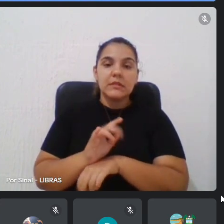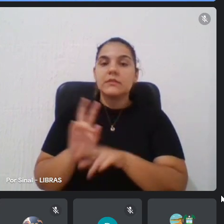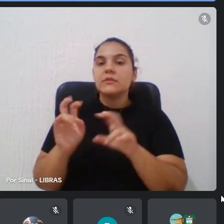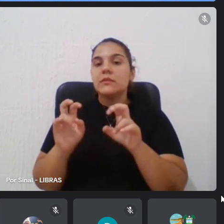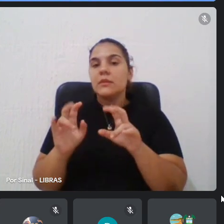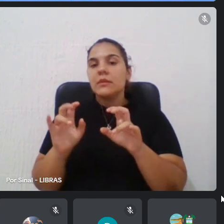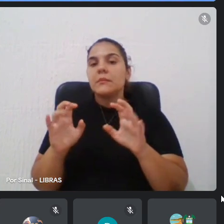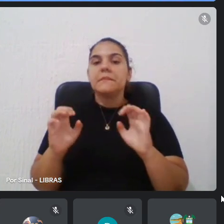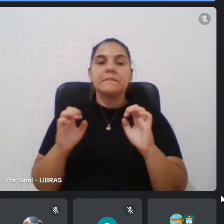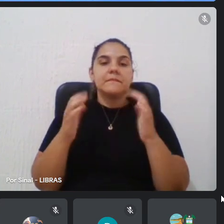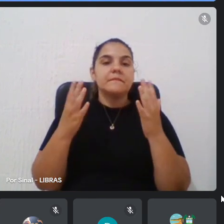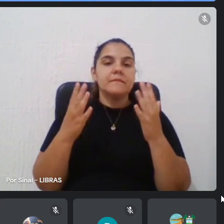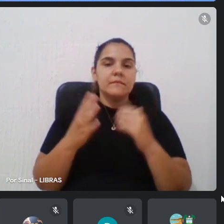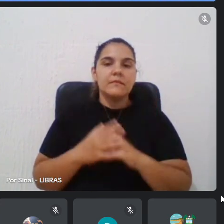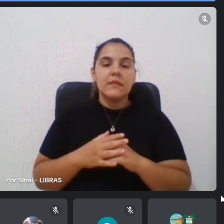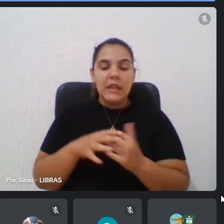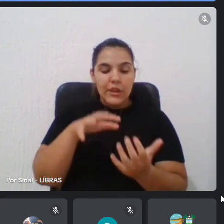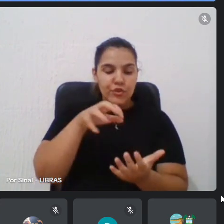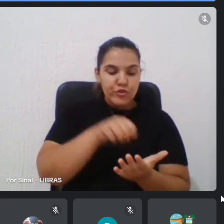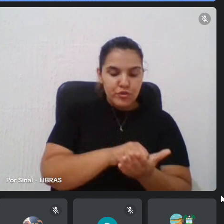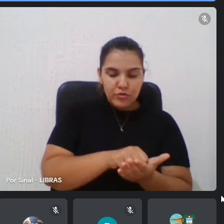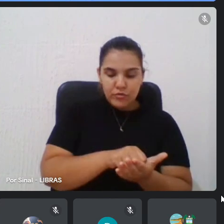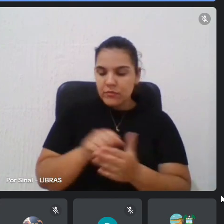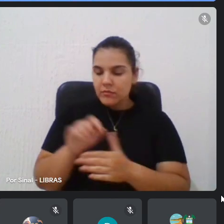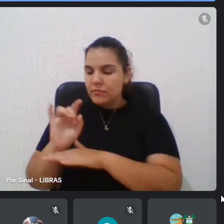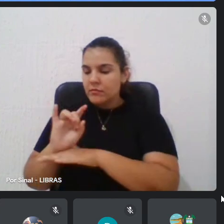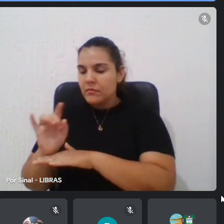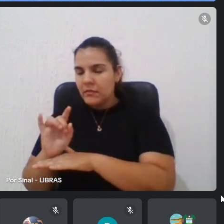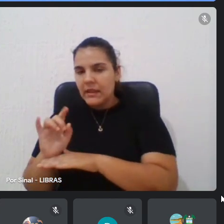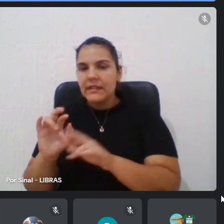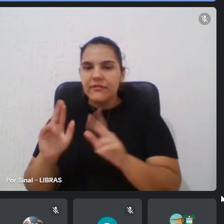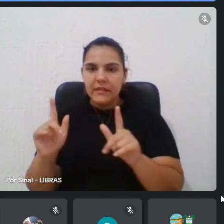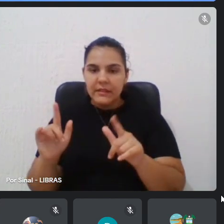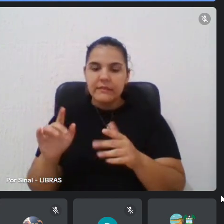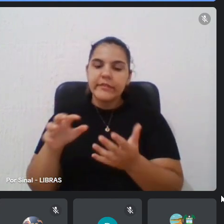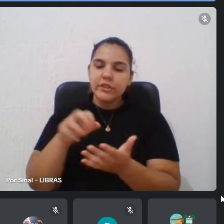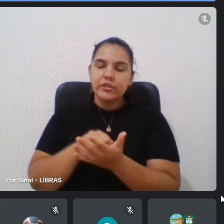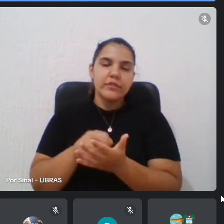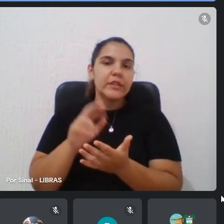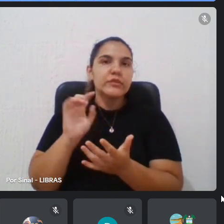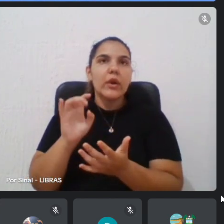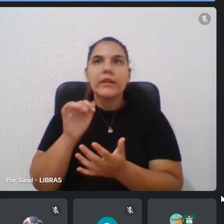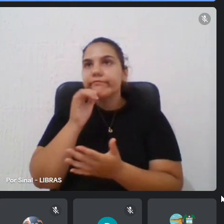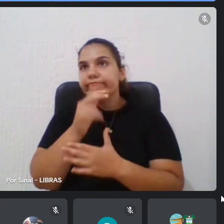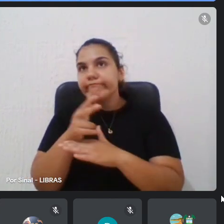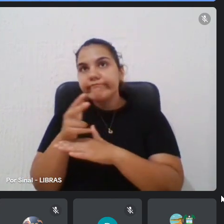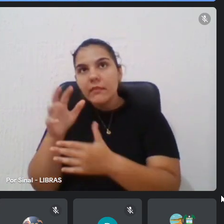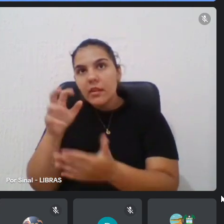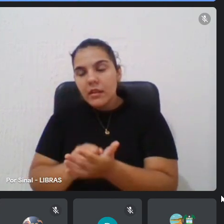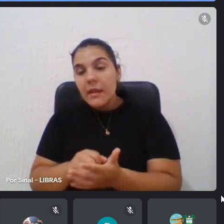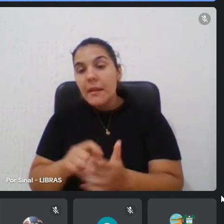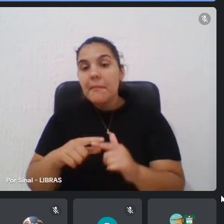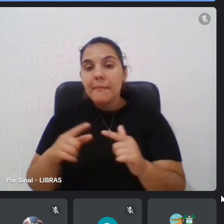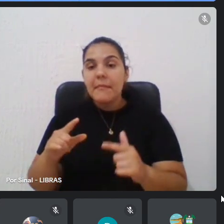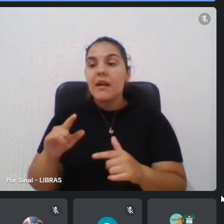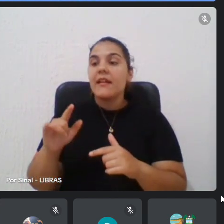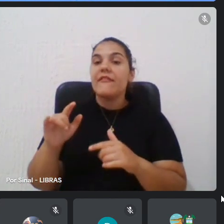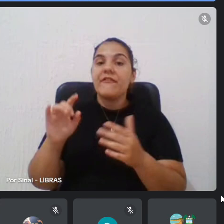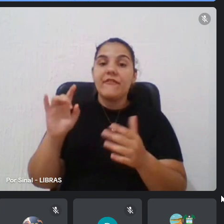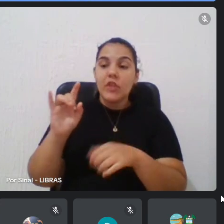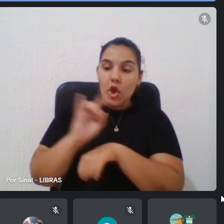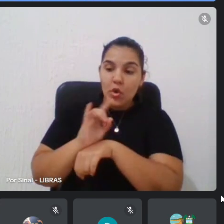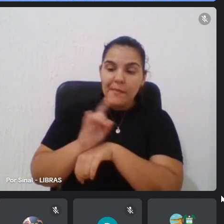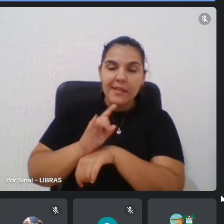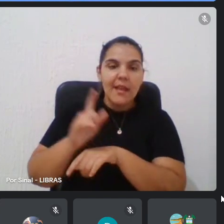registro para o documentário é a apuração técnica, é apurado técnico, é o olhar que dá sobre isso tudo, tá bom? Então, nesse sentido de